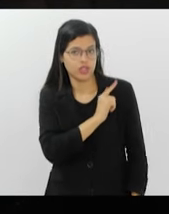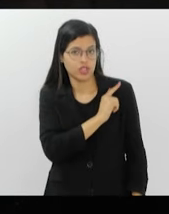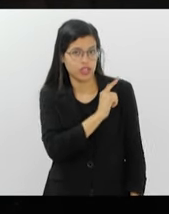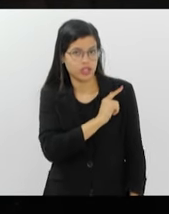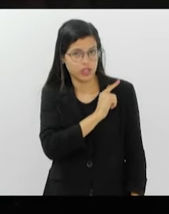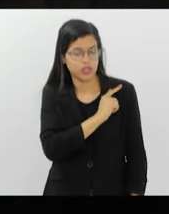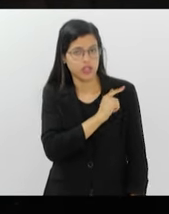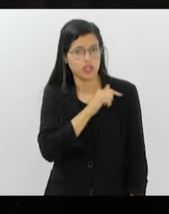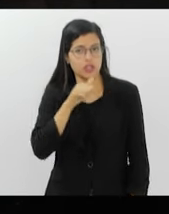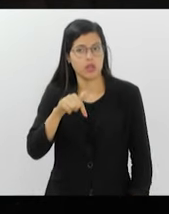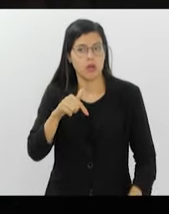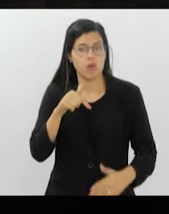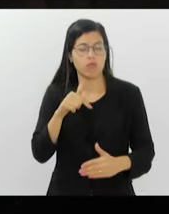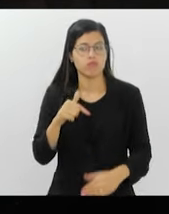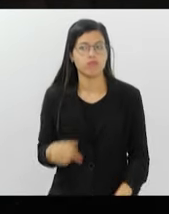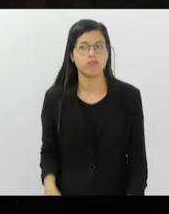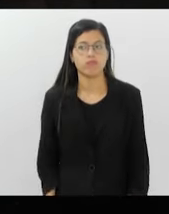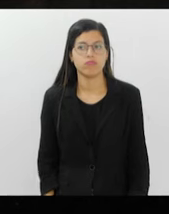gerida